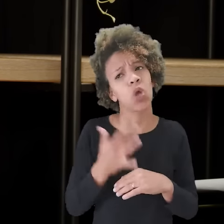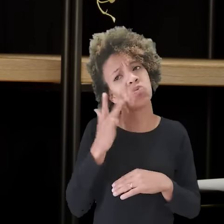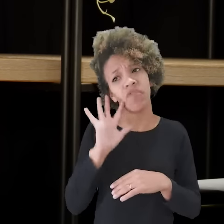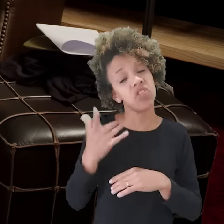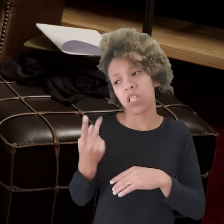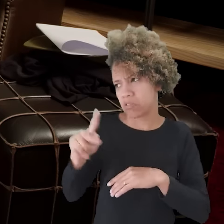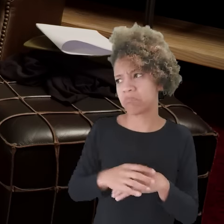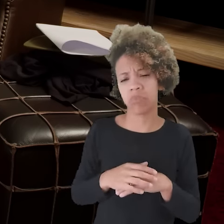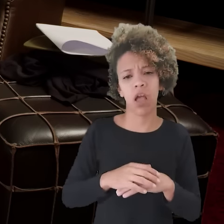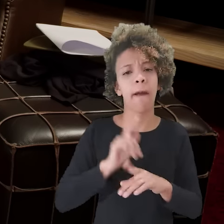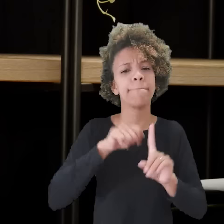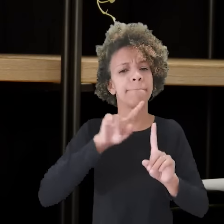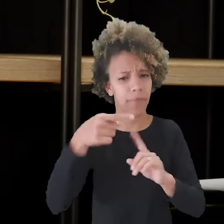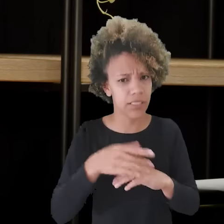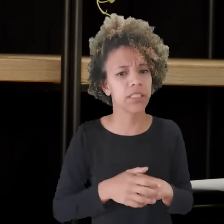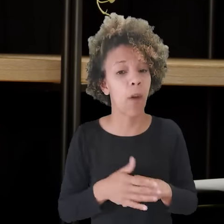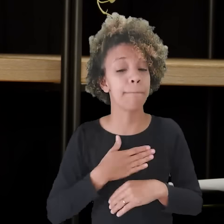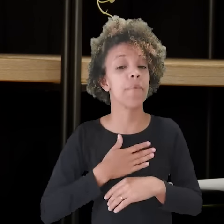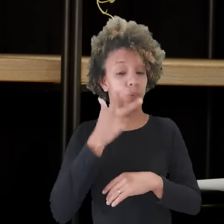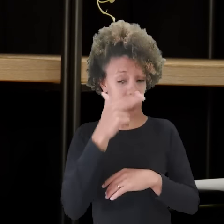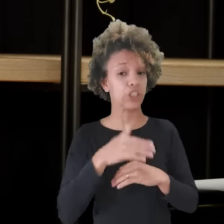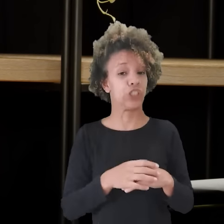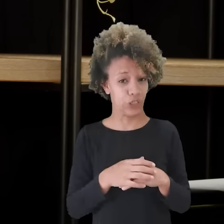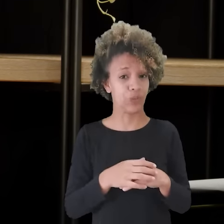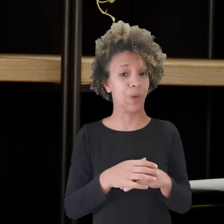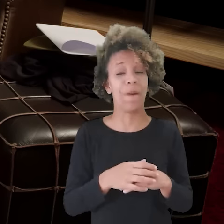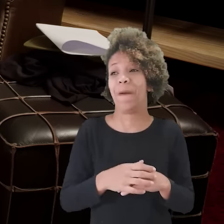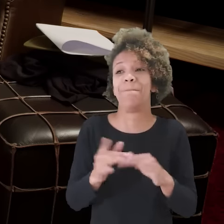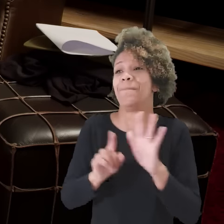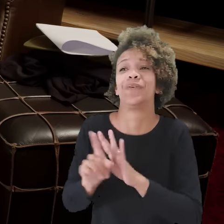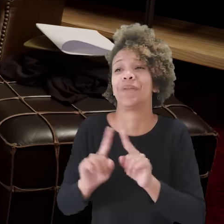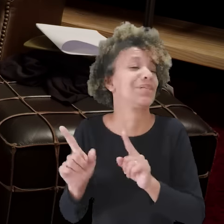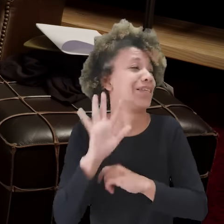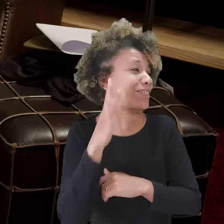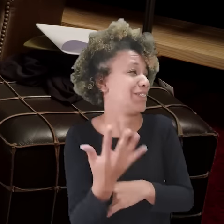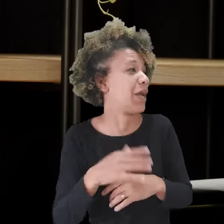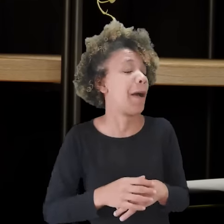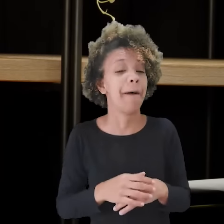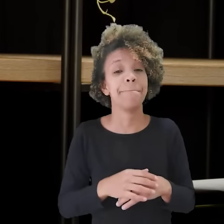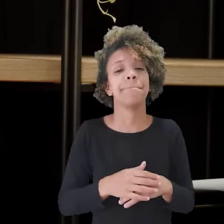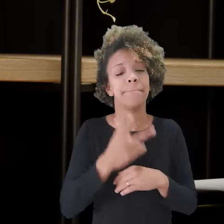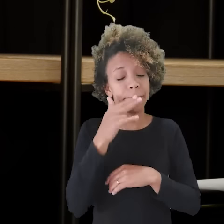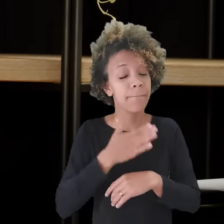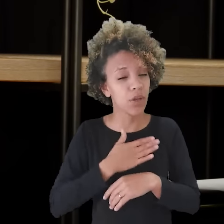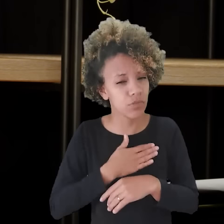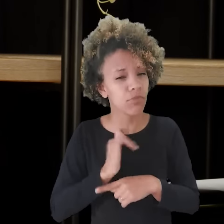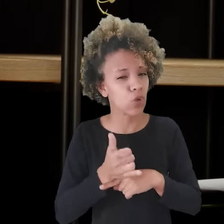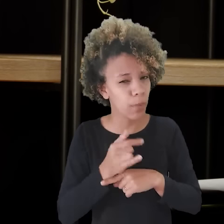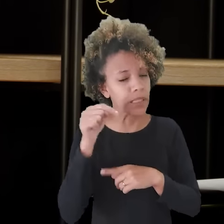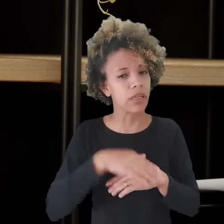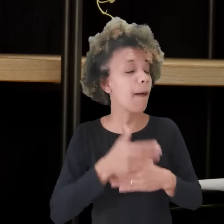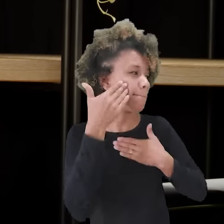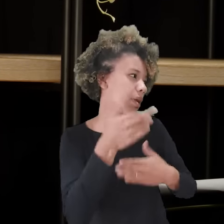vem gente mês que vem tá lançado aqui o meus achismos Ele pergunta para mim mas ele que decide pelos achismo em breve o